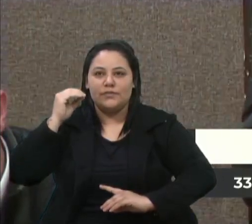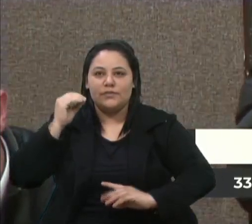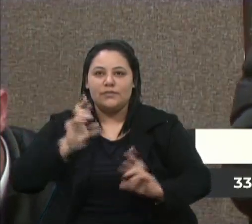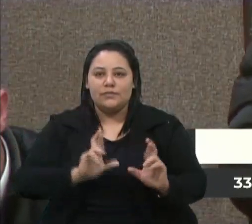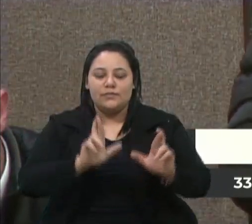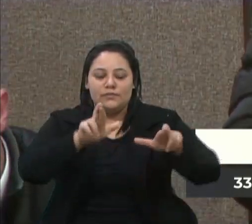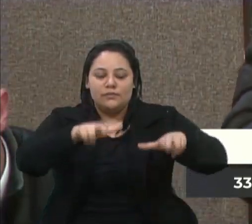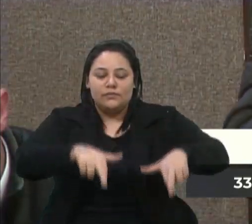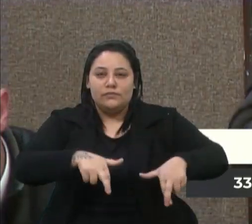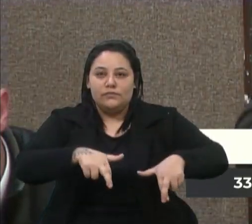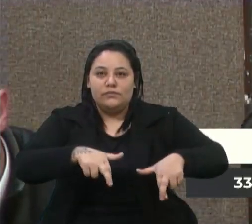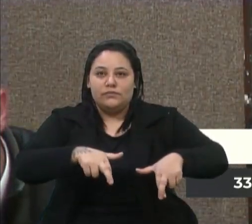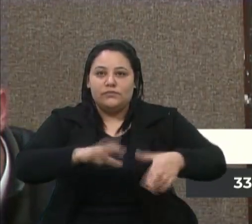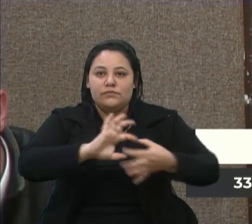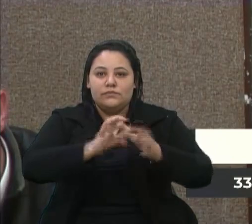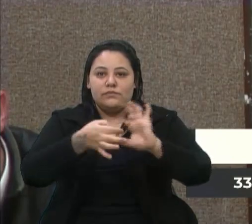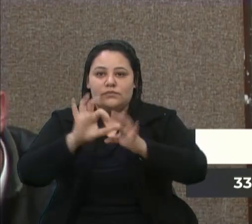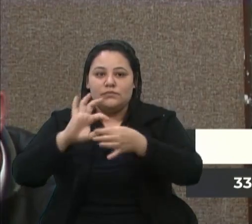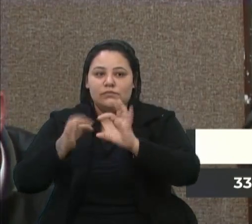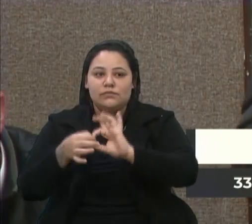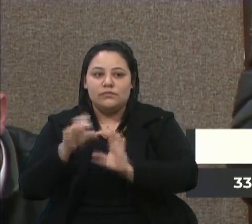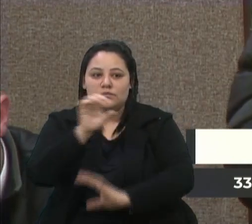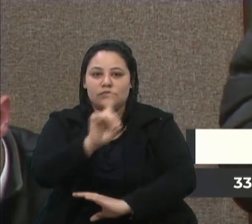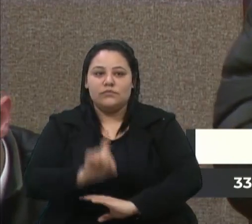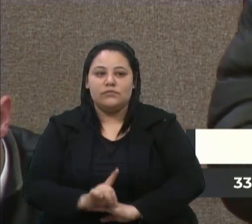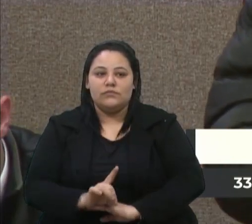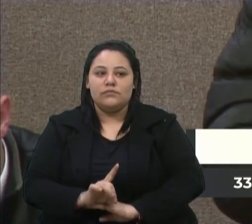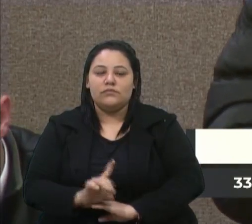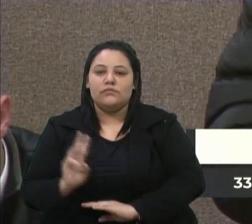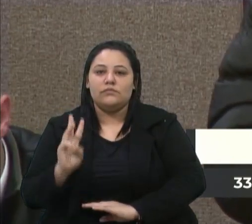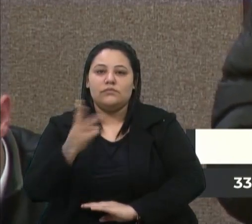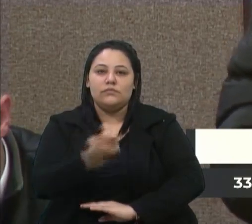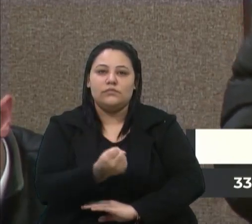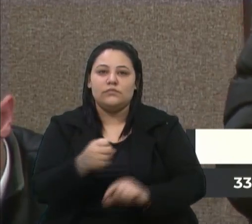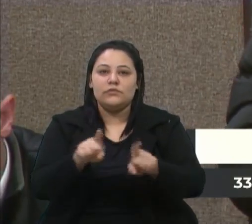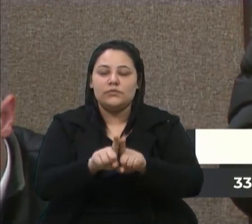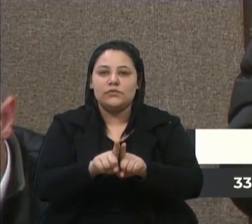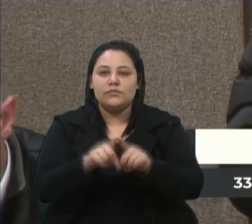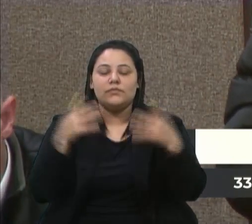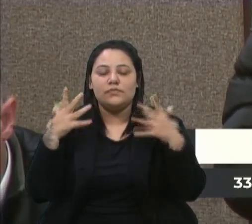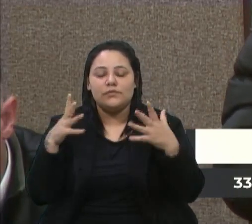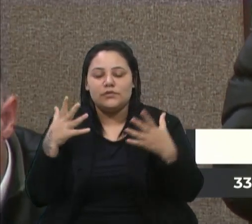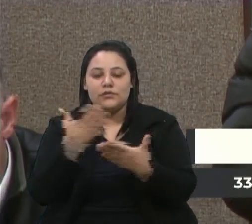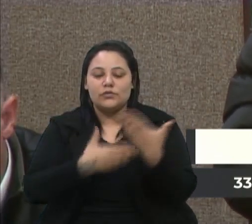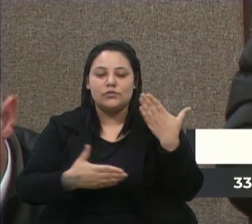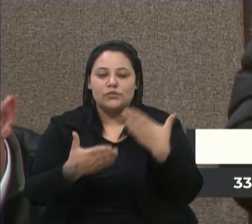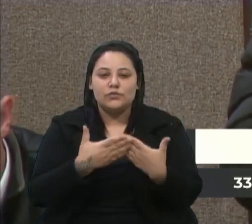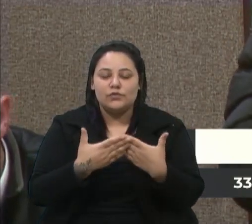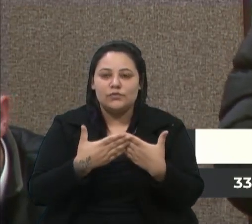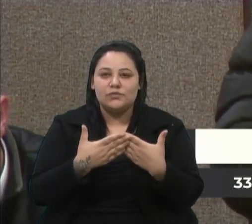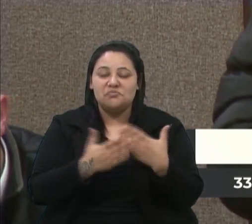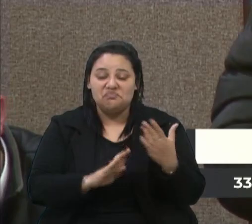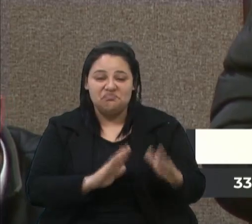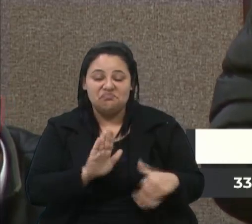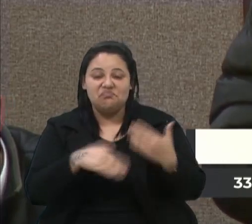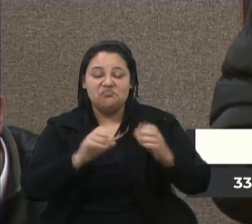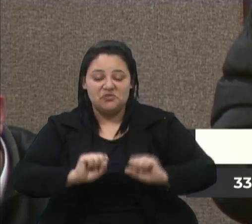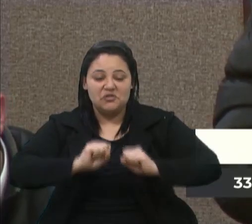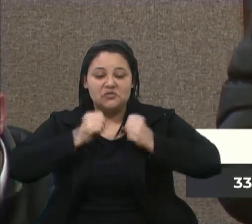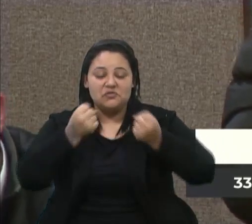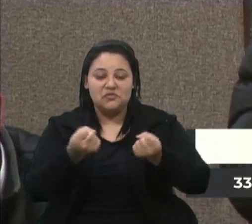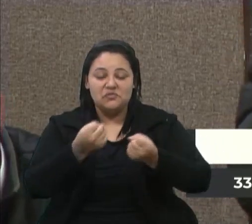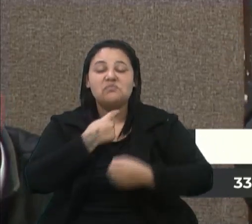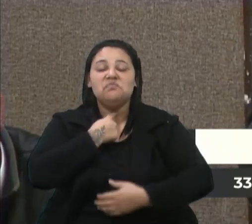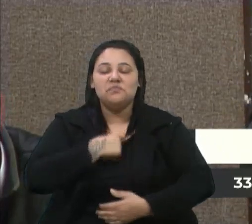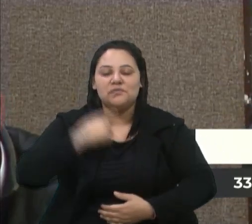Paralimpíadas Escolares 2023. Parabenizo ambos pelo ótimo desempenho e desejo muito sucesso para